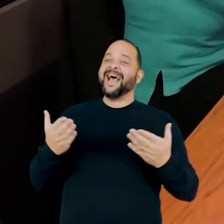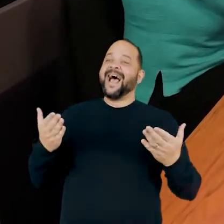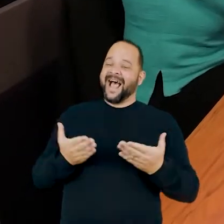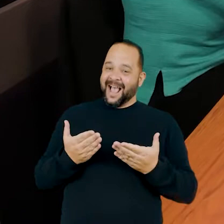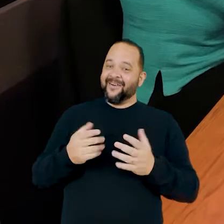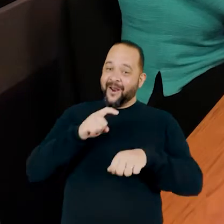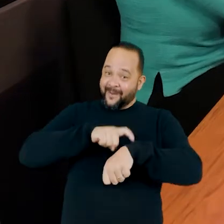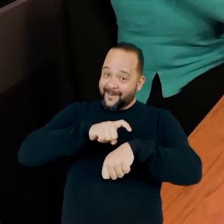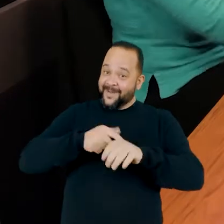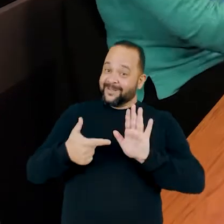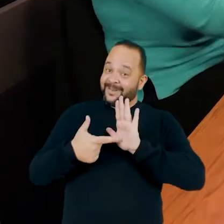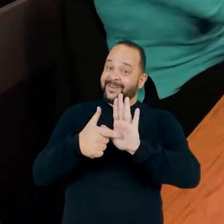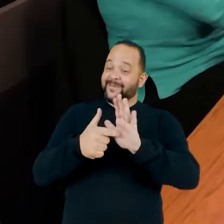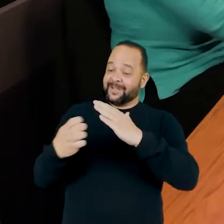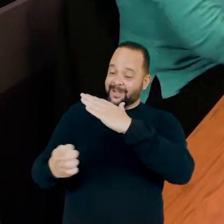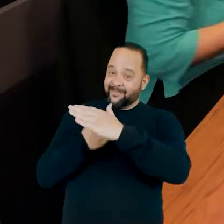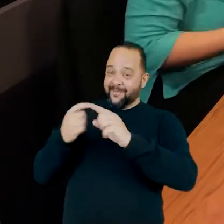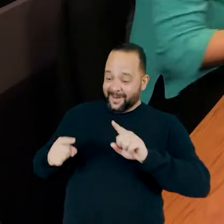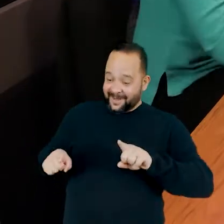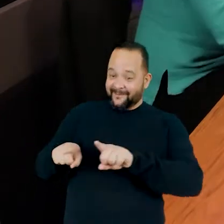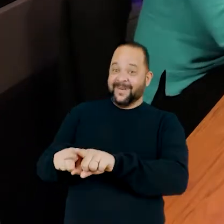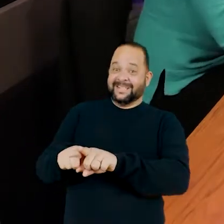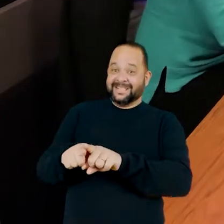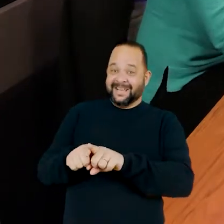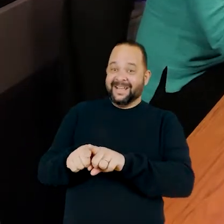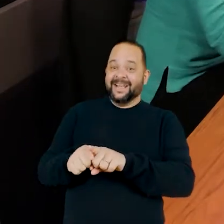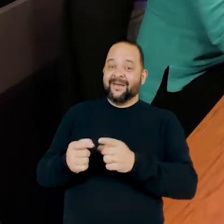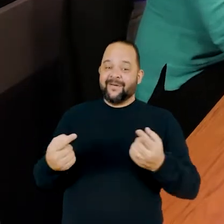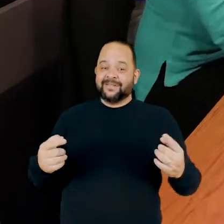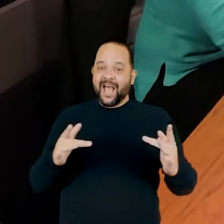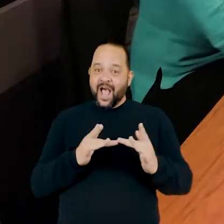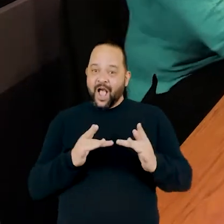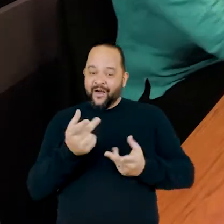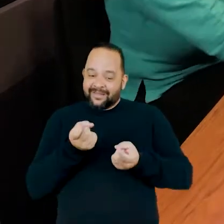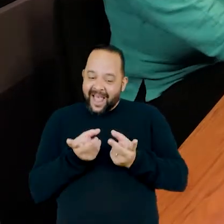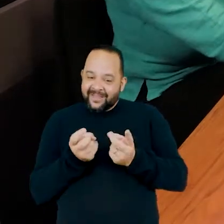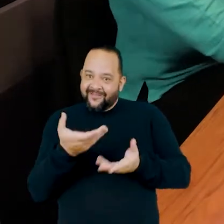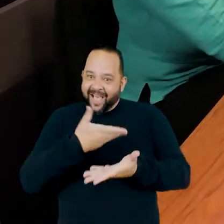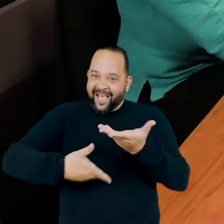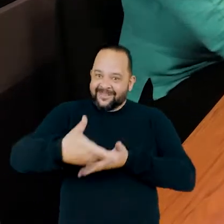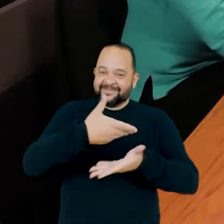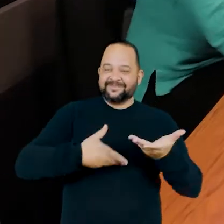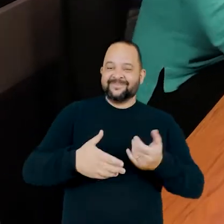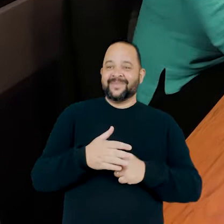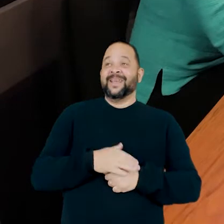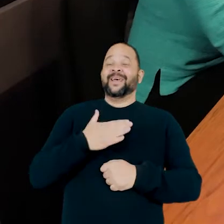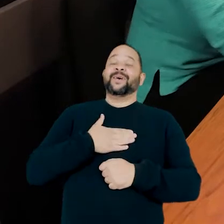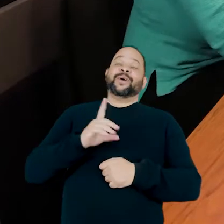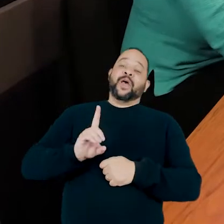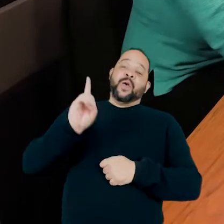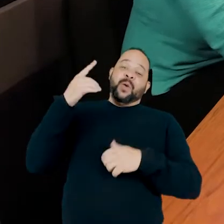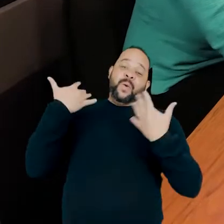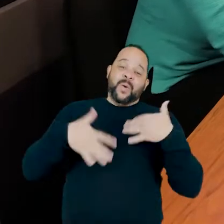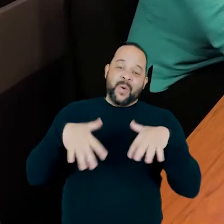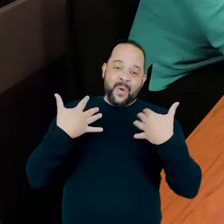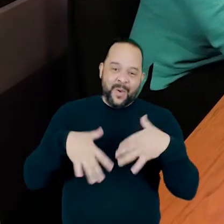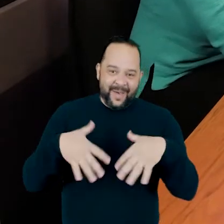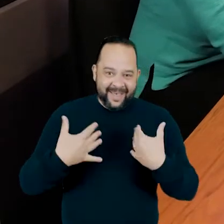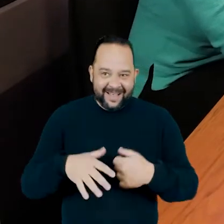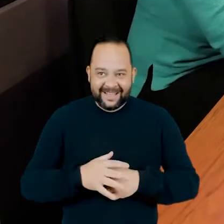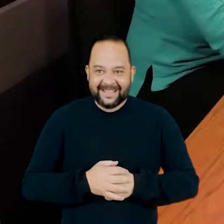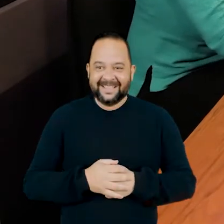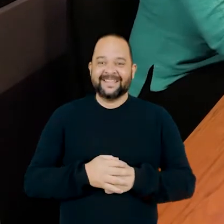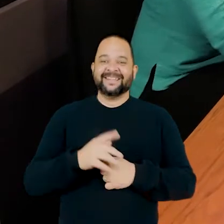apresentar com o parceiro. Eu tô com medo. Então, eu sonho. Ai, meu Deus do céu. É exatamente